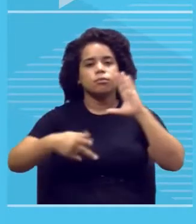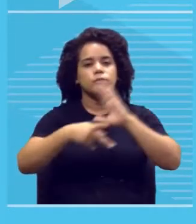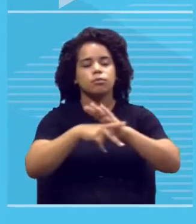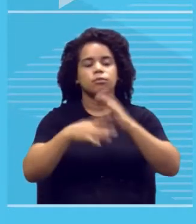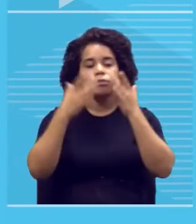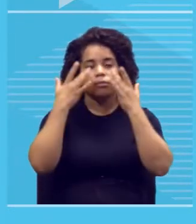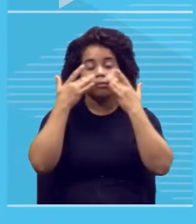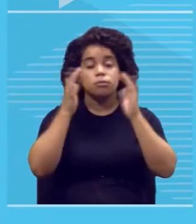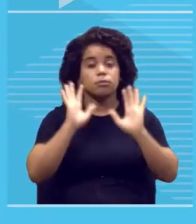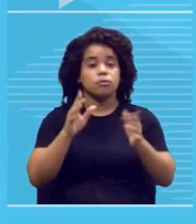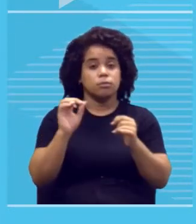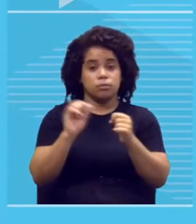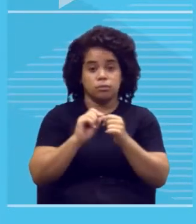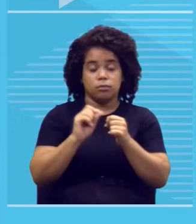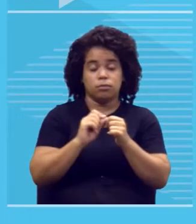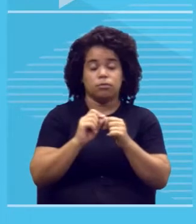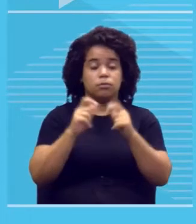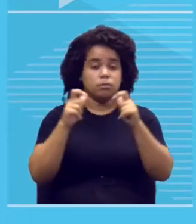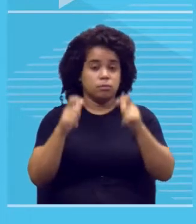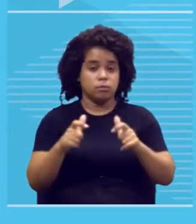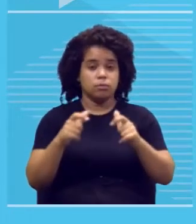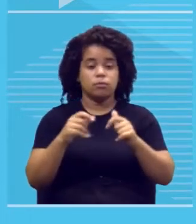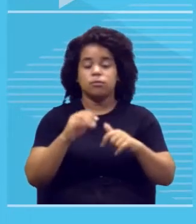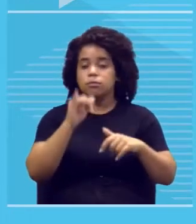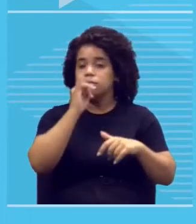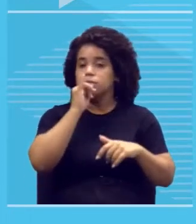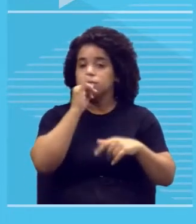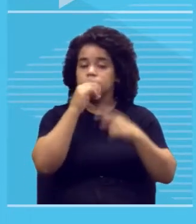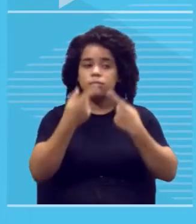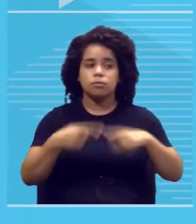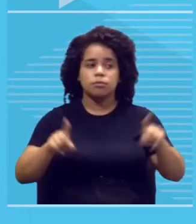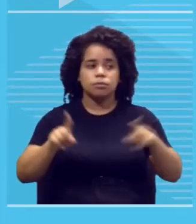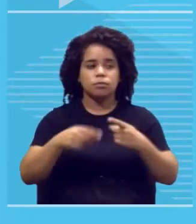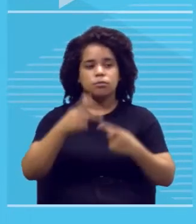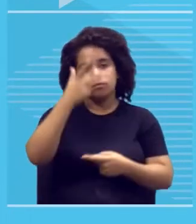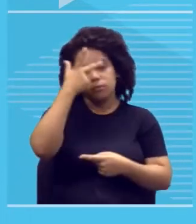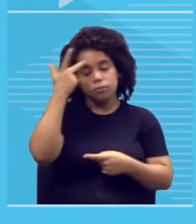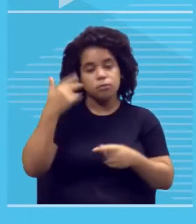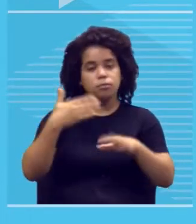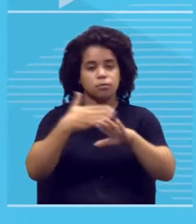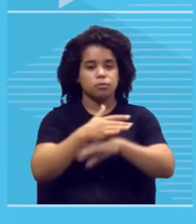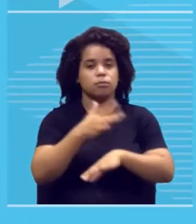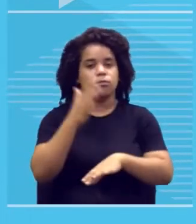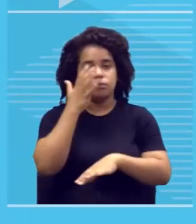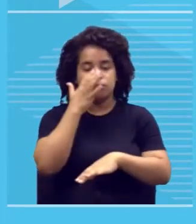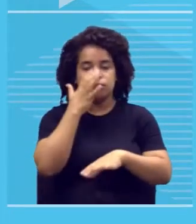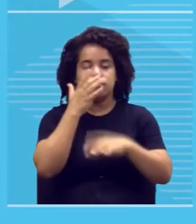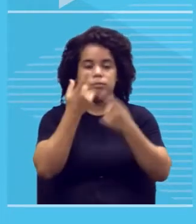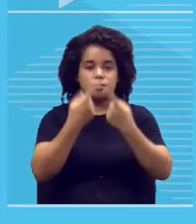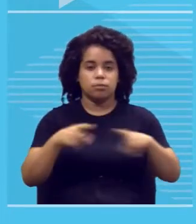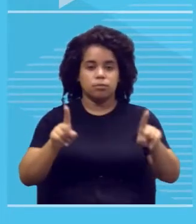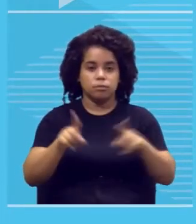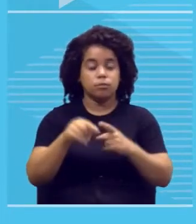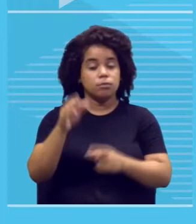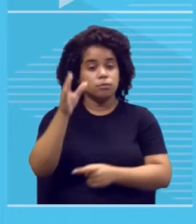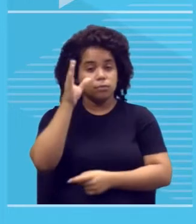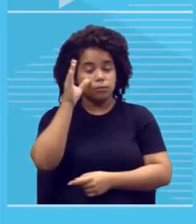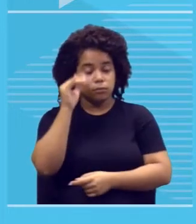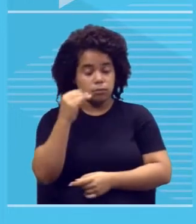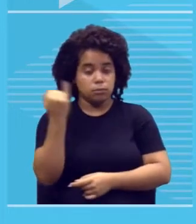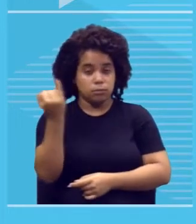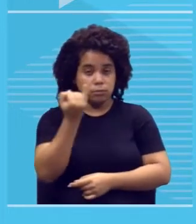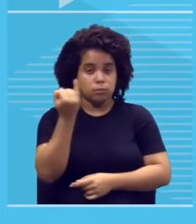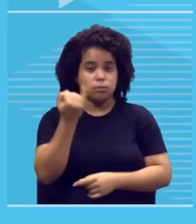teatro que tava sendo feito lá no caso aí os musicais aí as pessoas iam ver o musical interessante e ao mesmo tempo